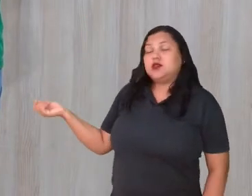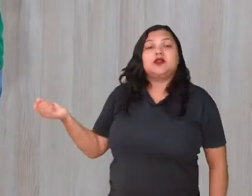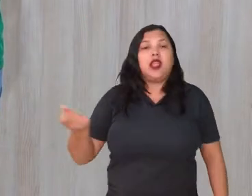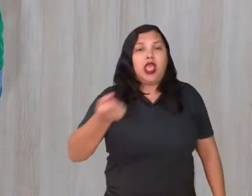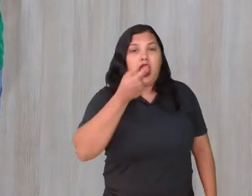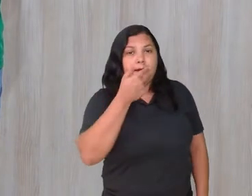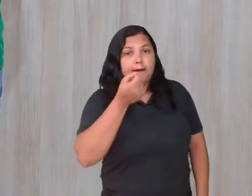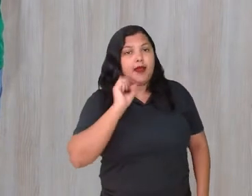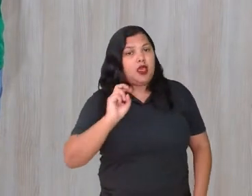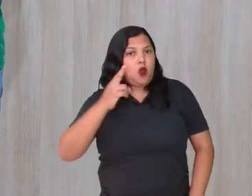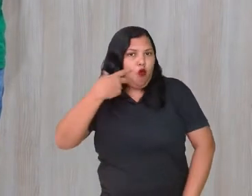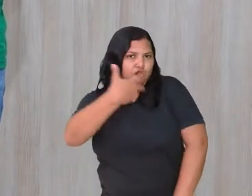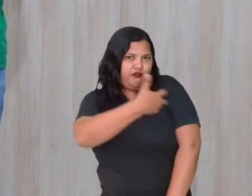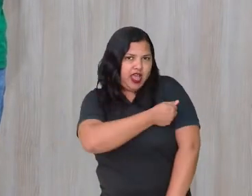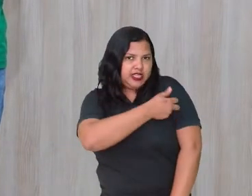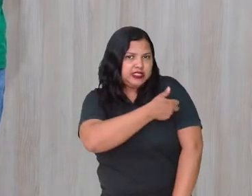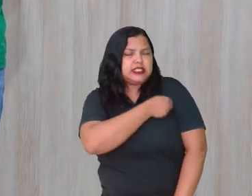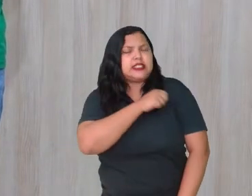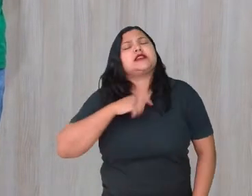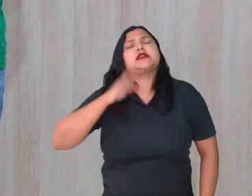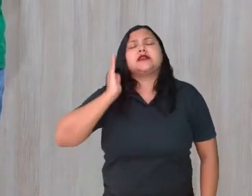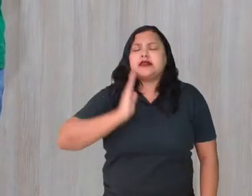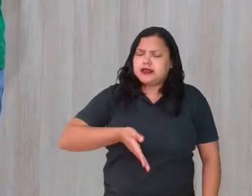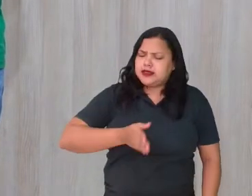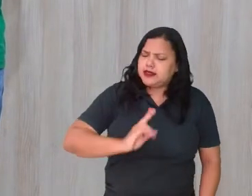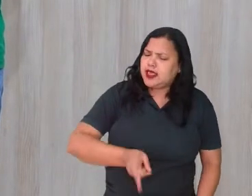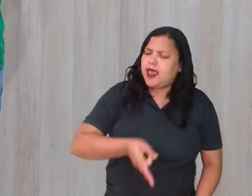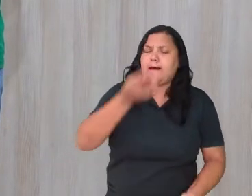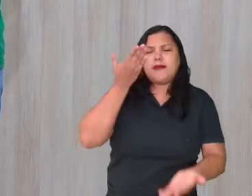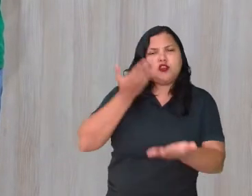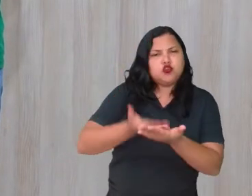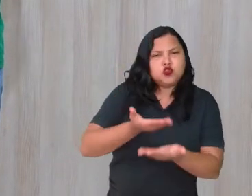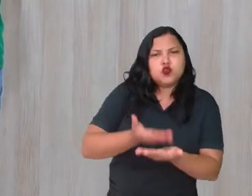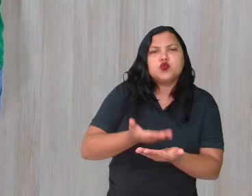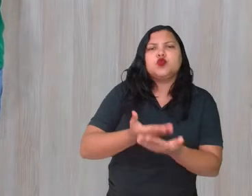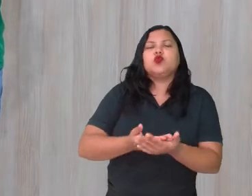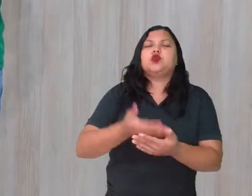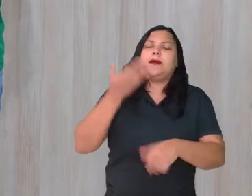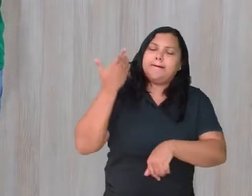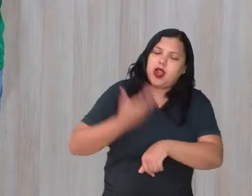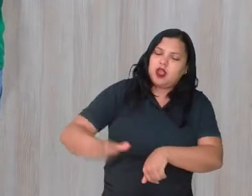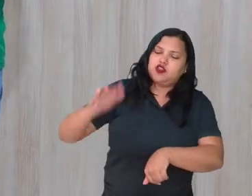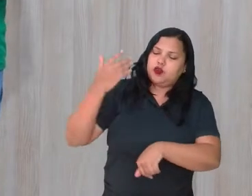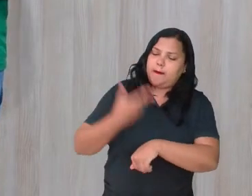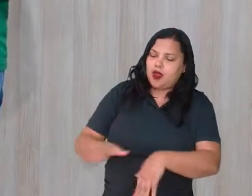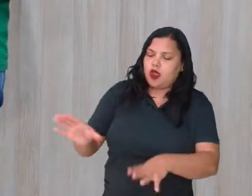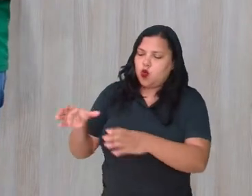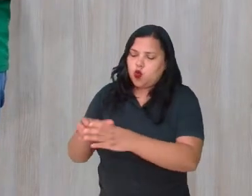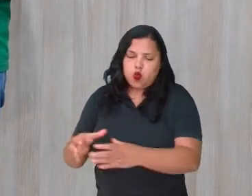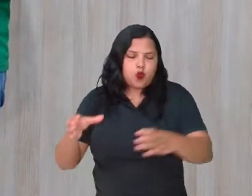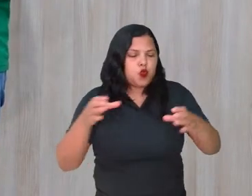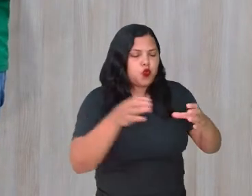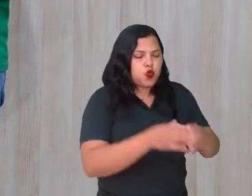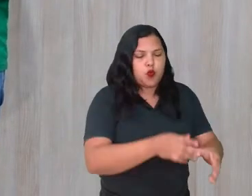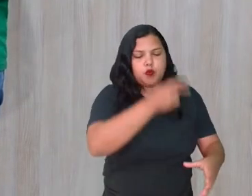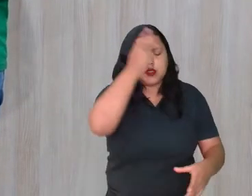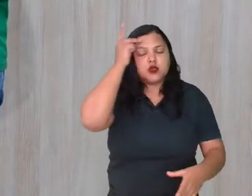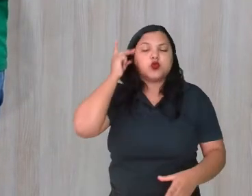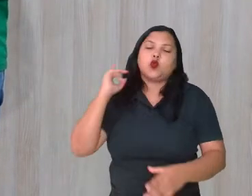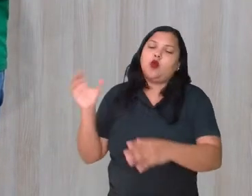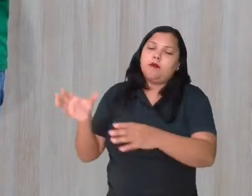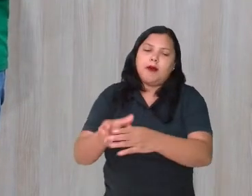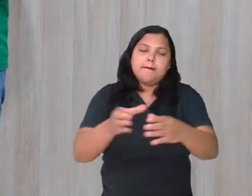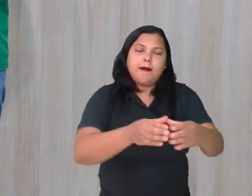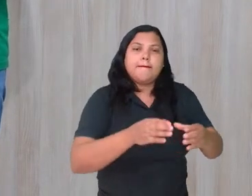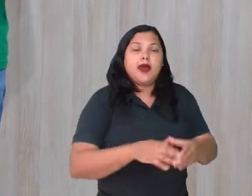das vacinas, por exemplo, são feitos testes e a partir desses testes é que eles vão chegando a esses resultados aqui,